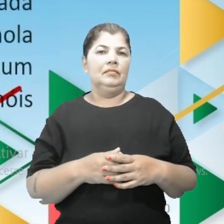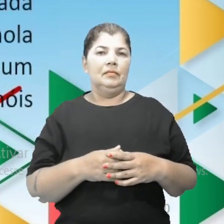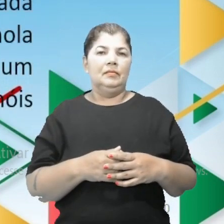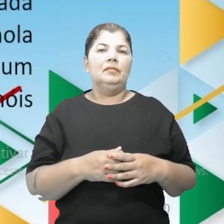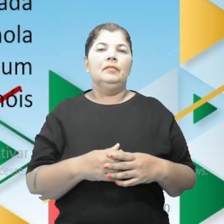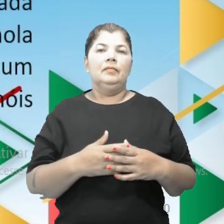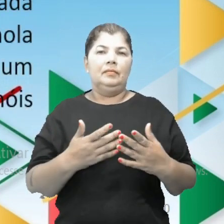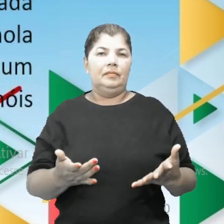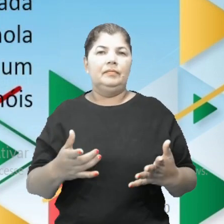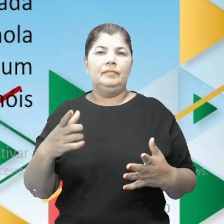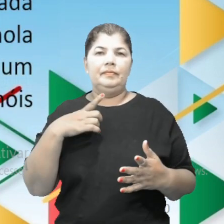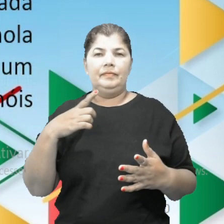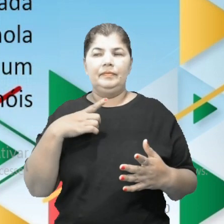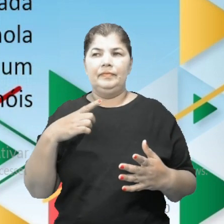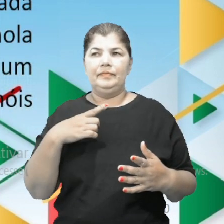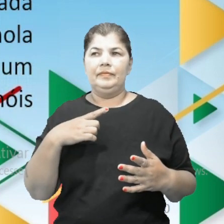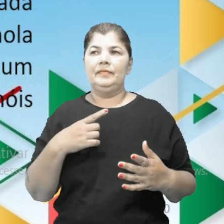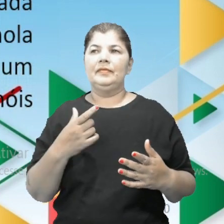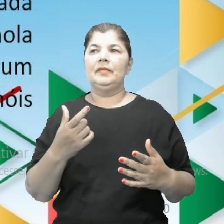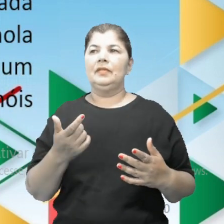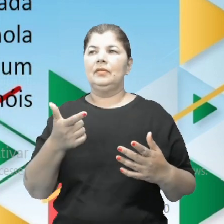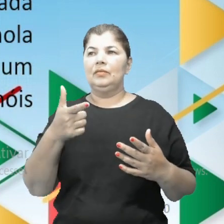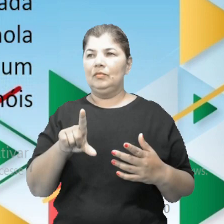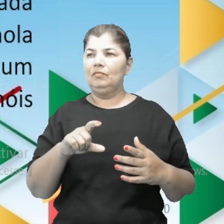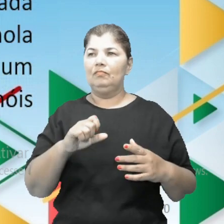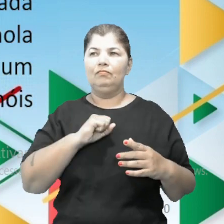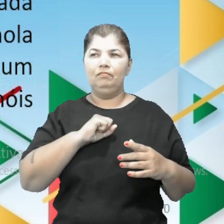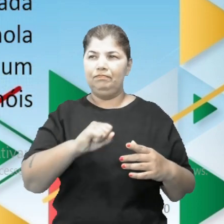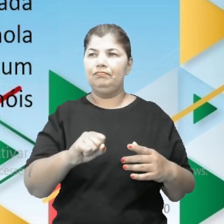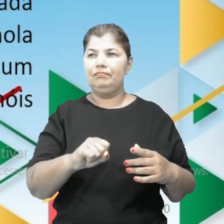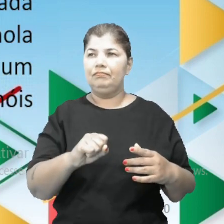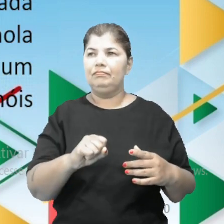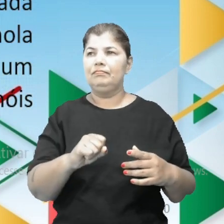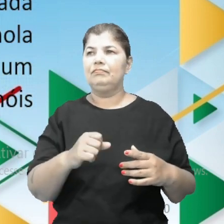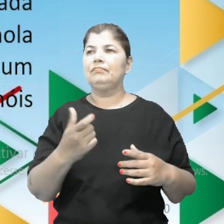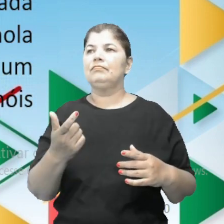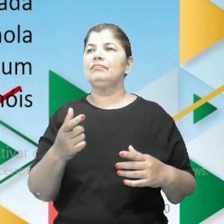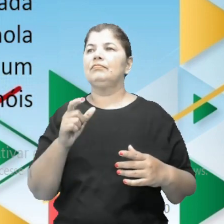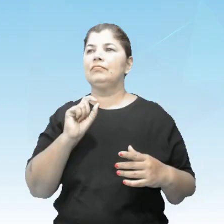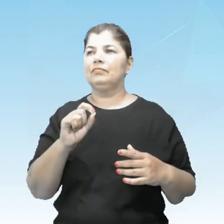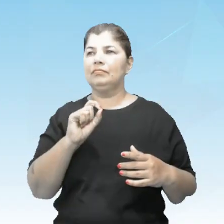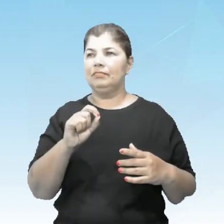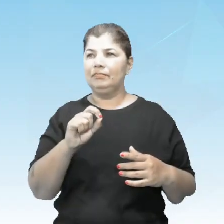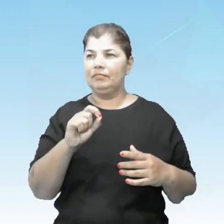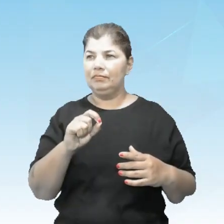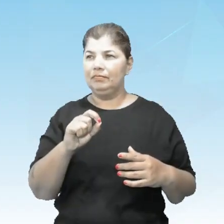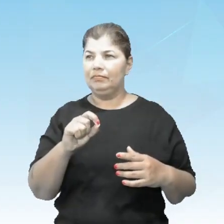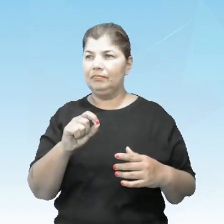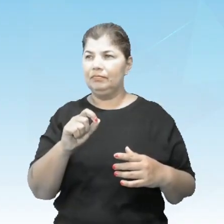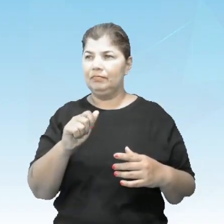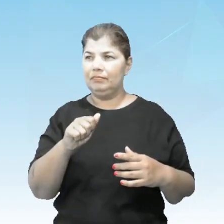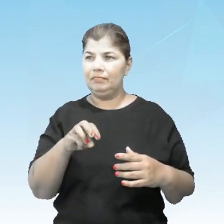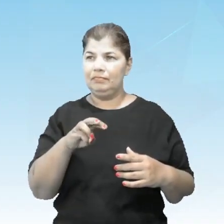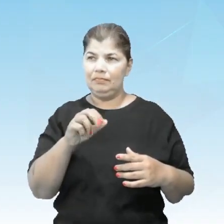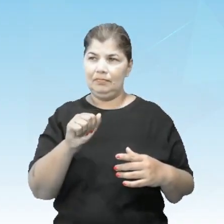a revolta de Tupac Amaru. O que foi essa revolta de Tupac Amaru? No fim do século